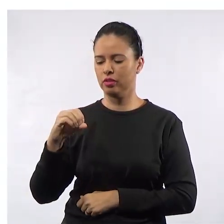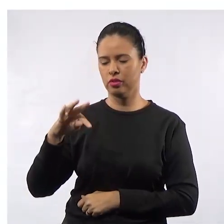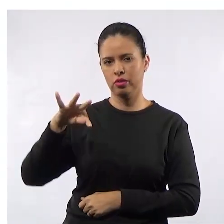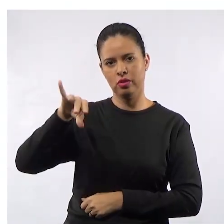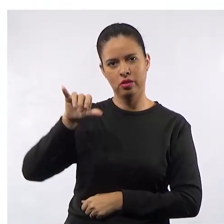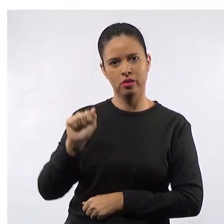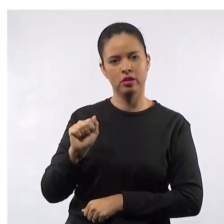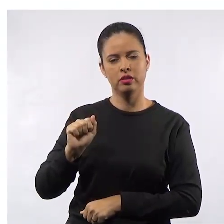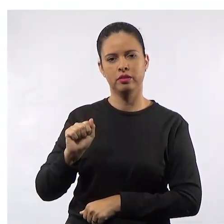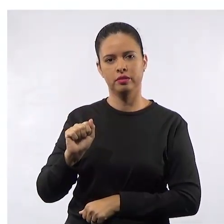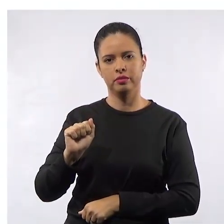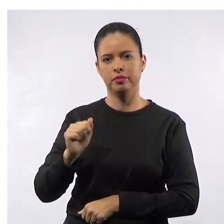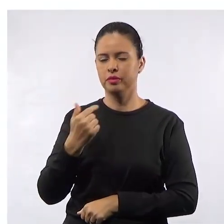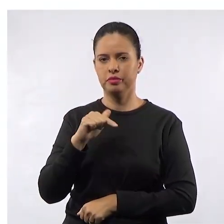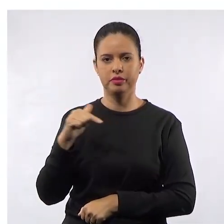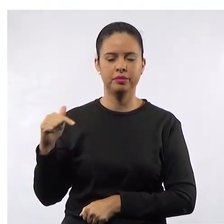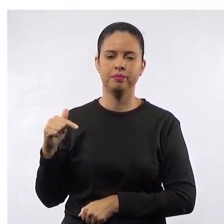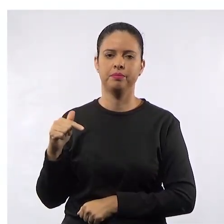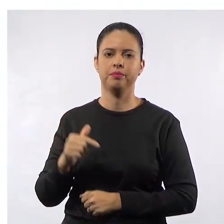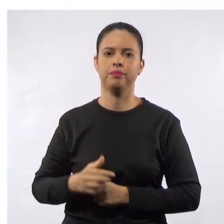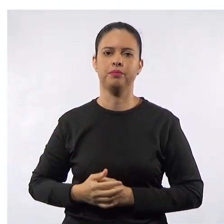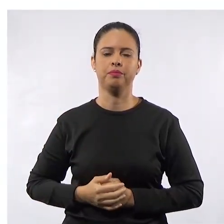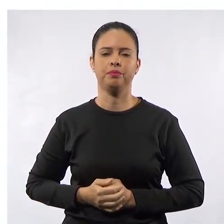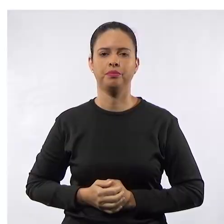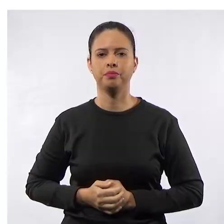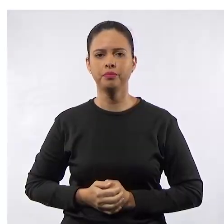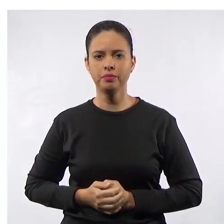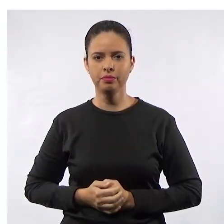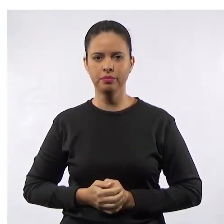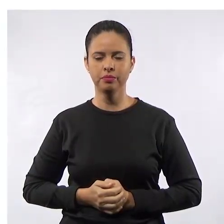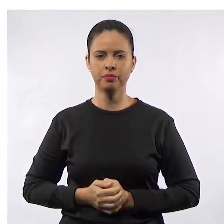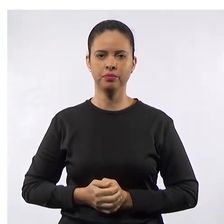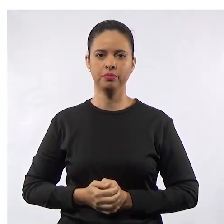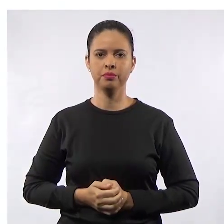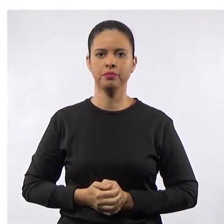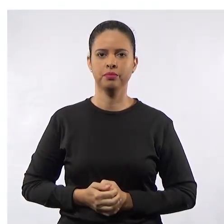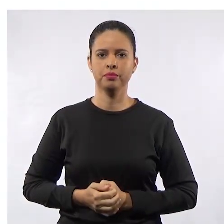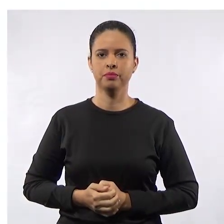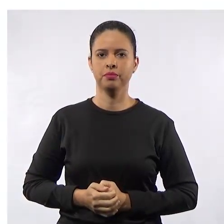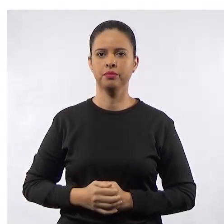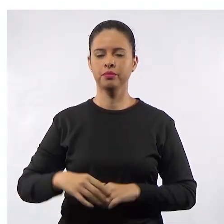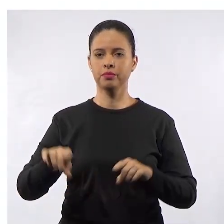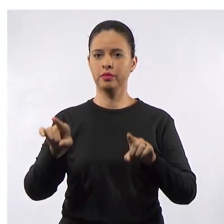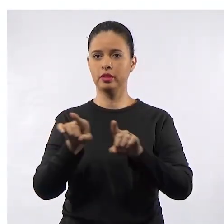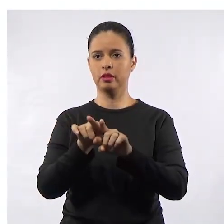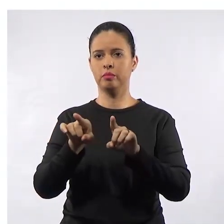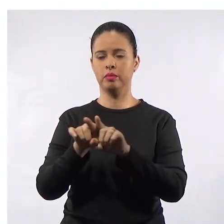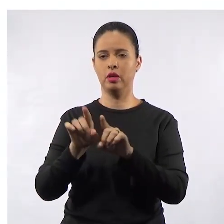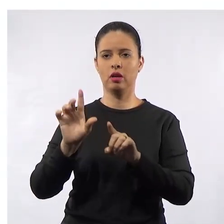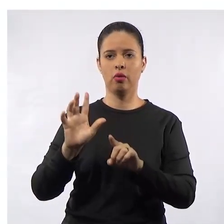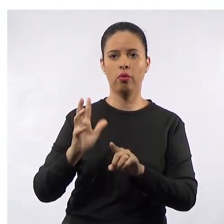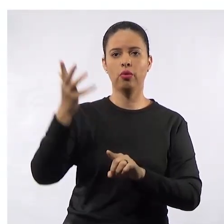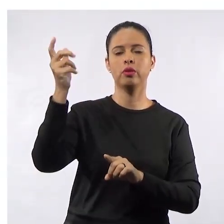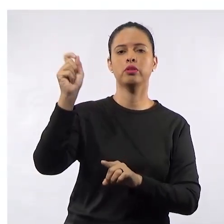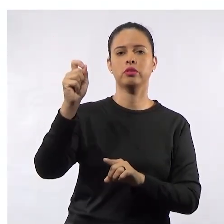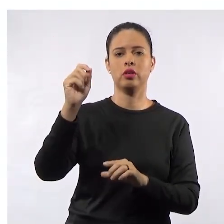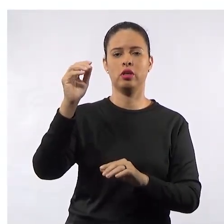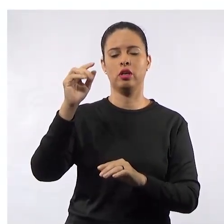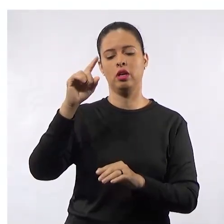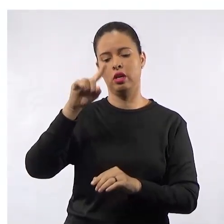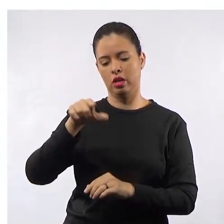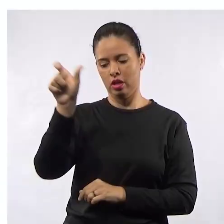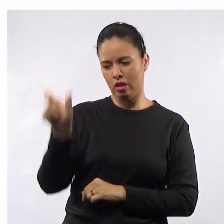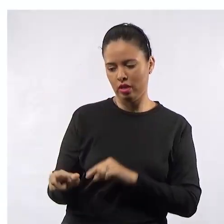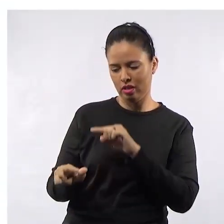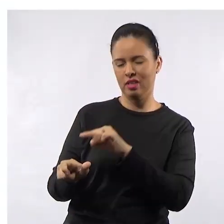a cota dele porque foi penhorado né Por Um credor e quando ocorrer a falência ao insolvência